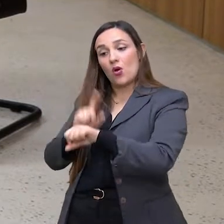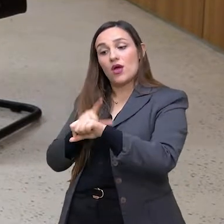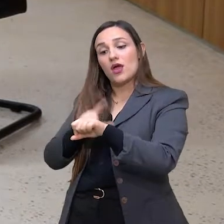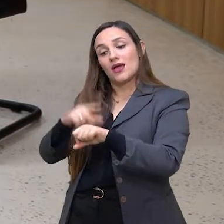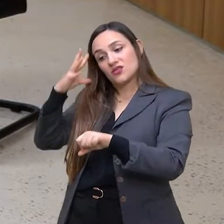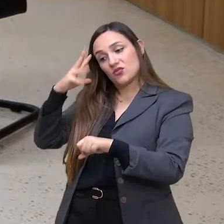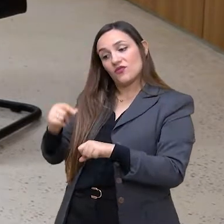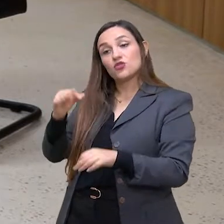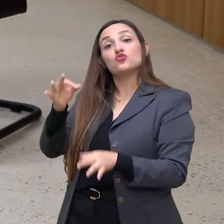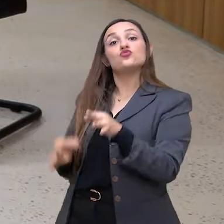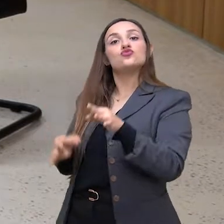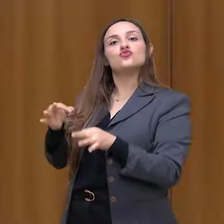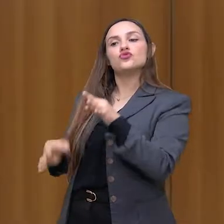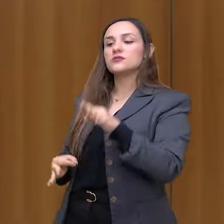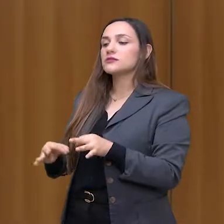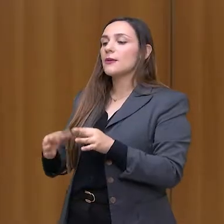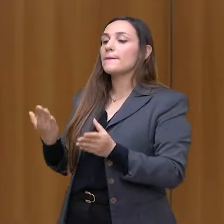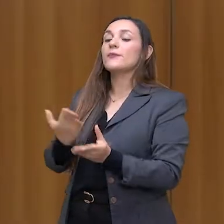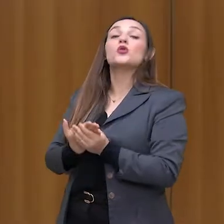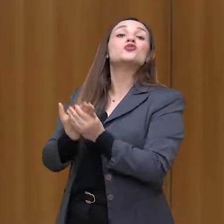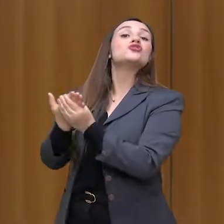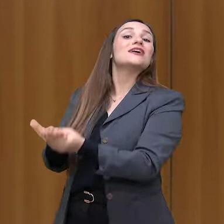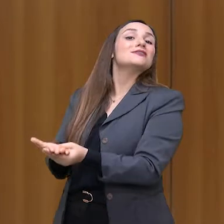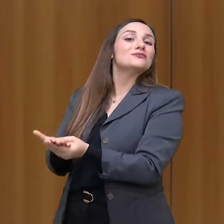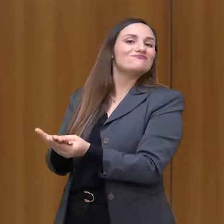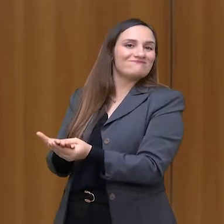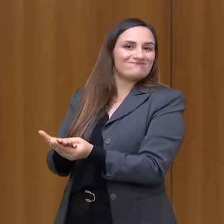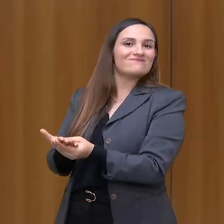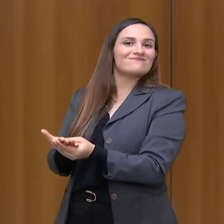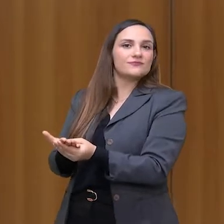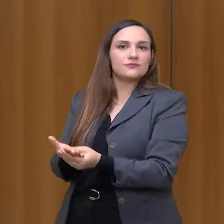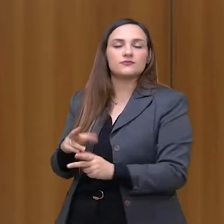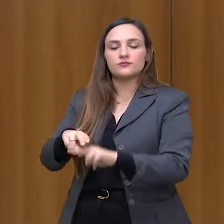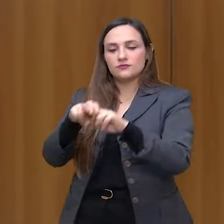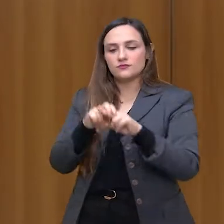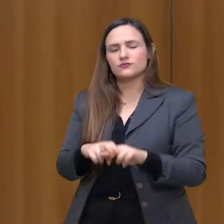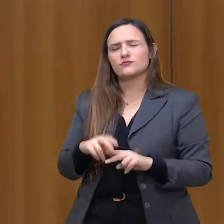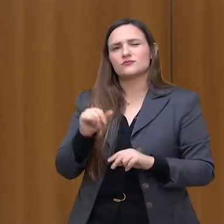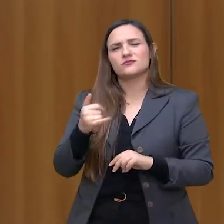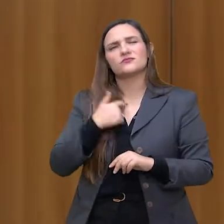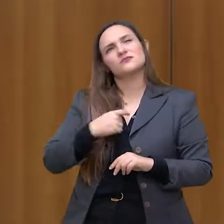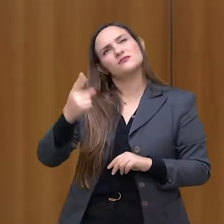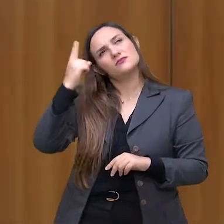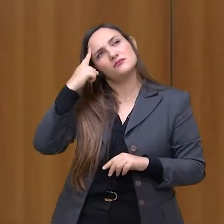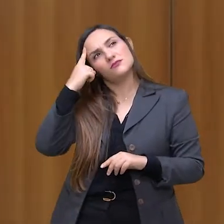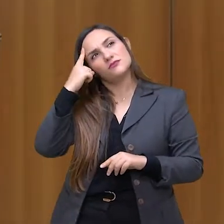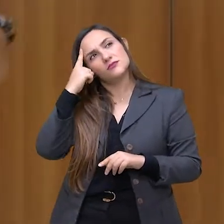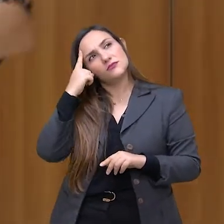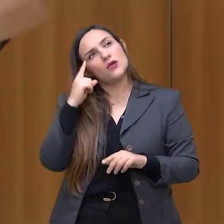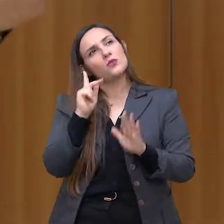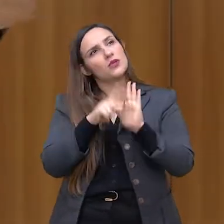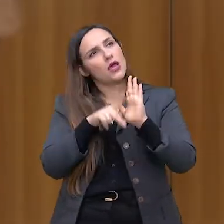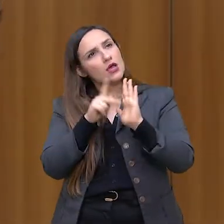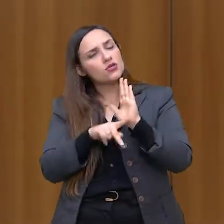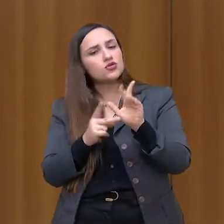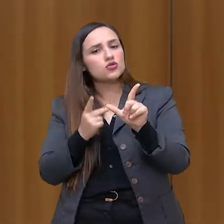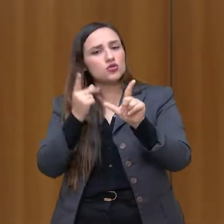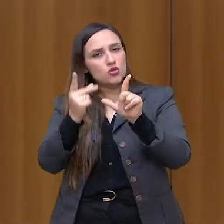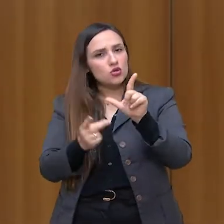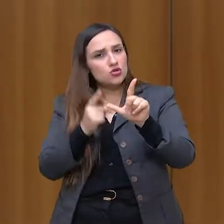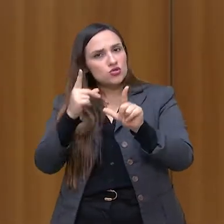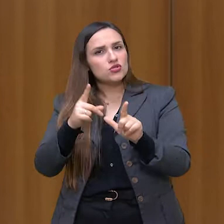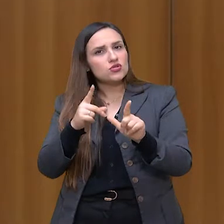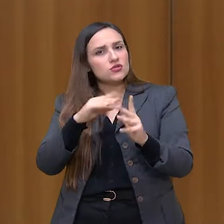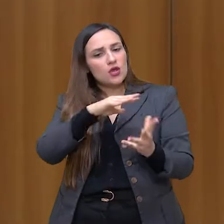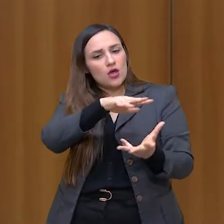também nos julgamentos. Então, embora quando a gente vai para o plano de logística sustentável, ele é um plano de